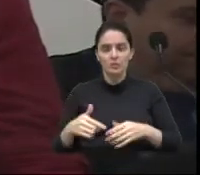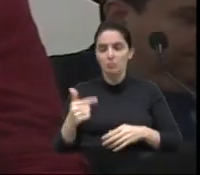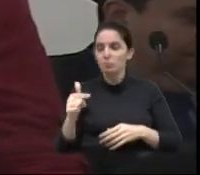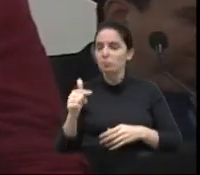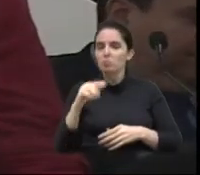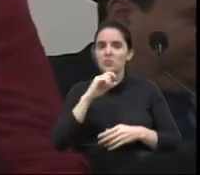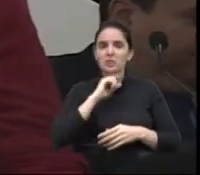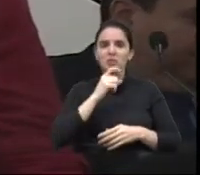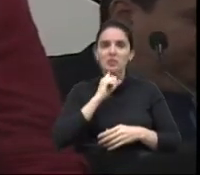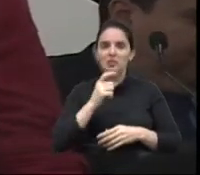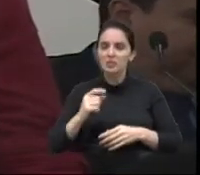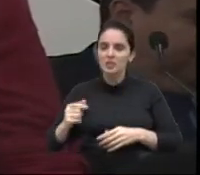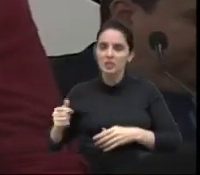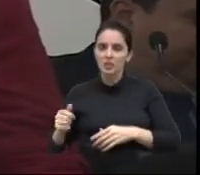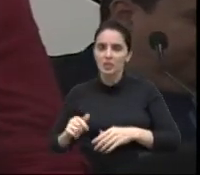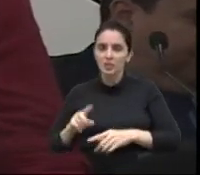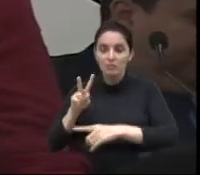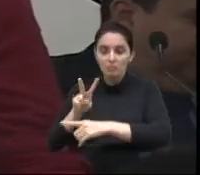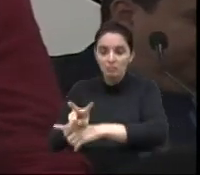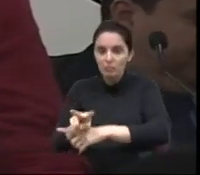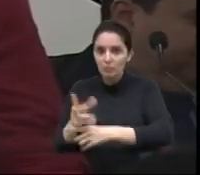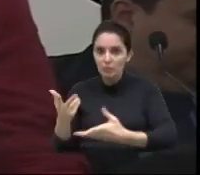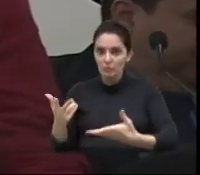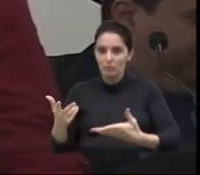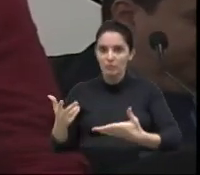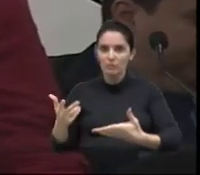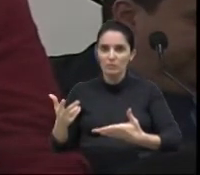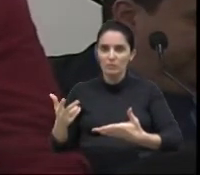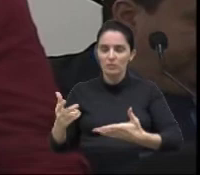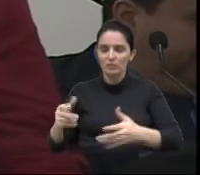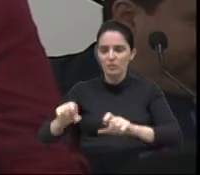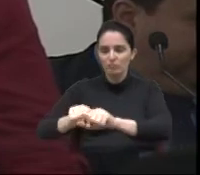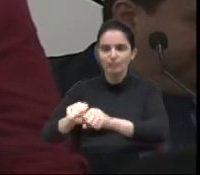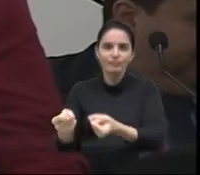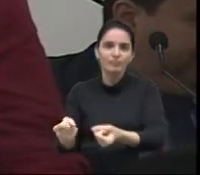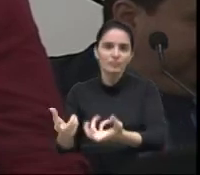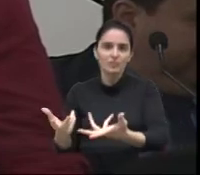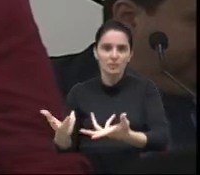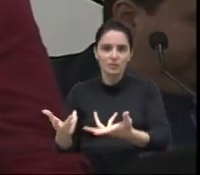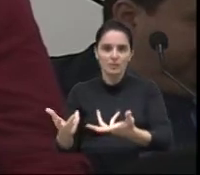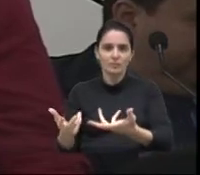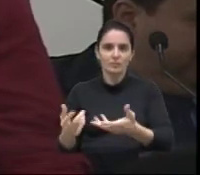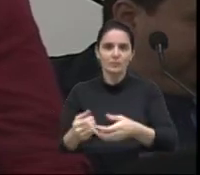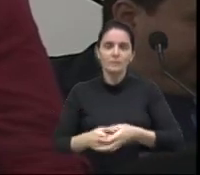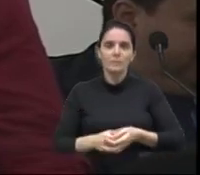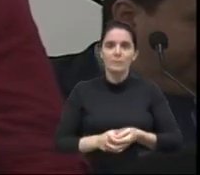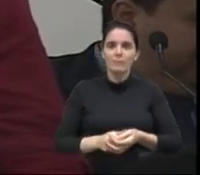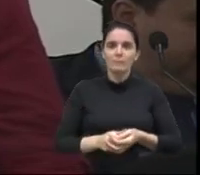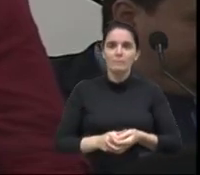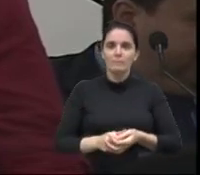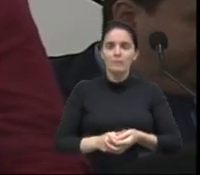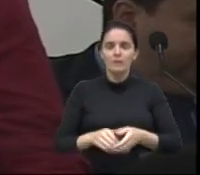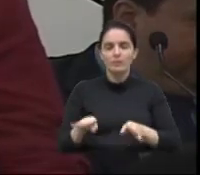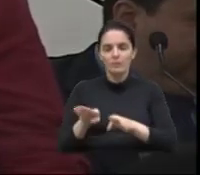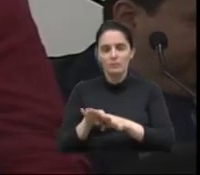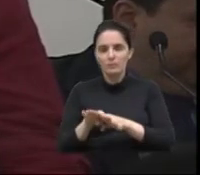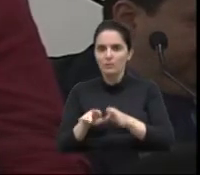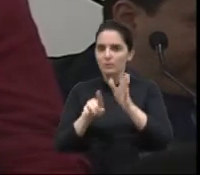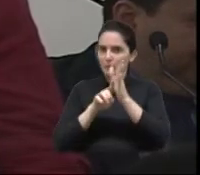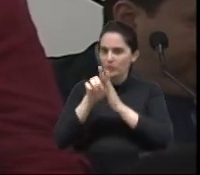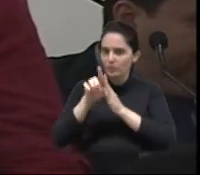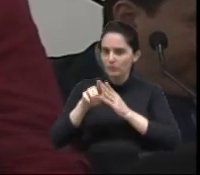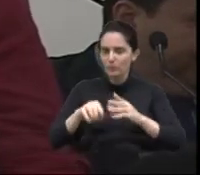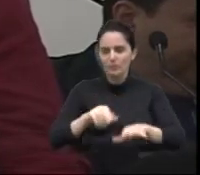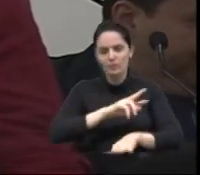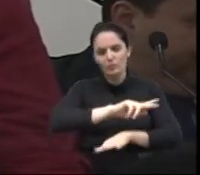então são destruídos, são depredados. E esse requerimento visa o pedido dessa área de lazer e também estendendo o pedido em outros